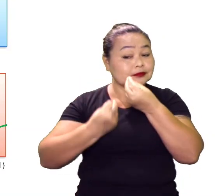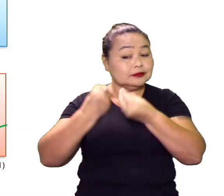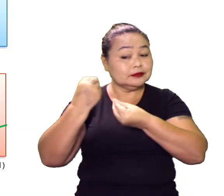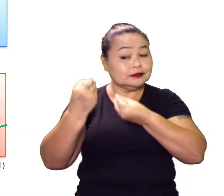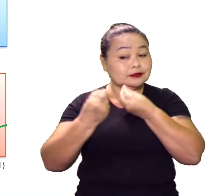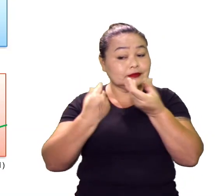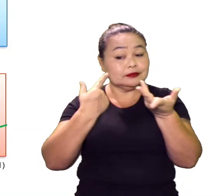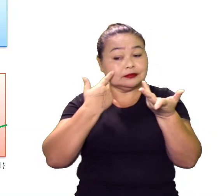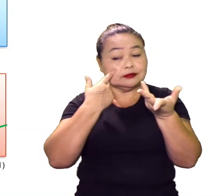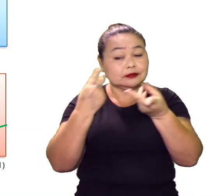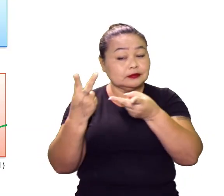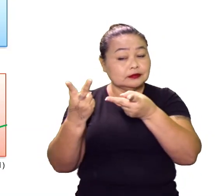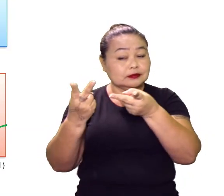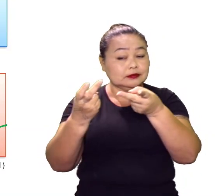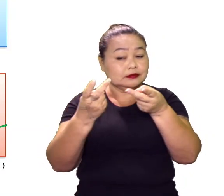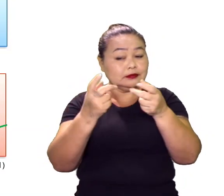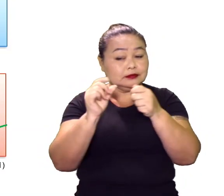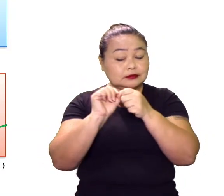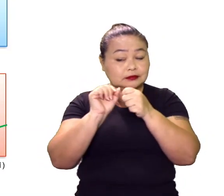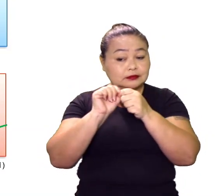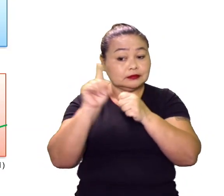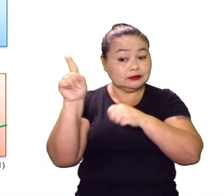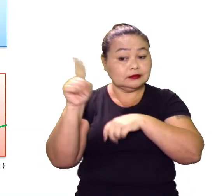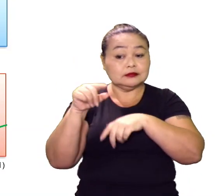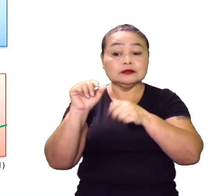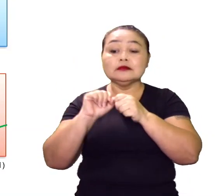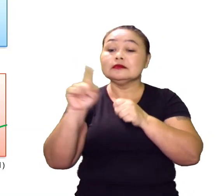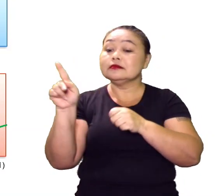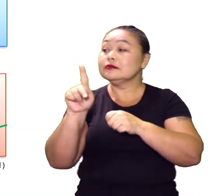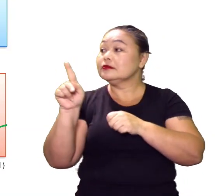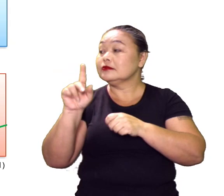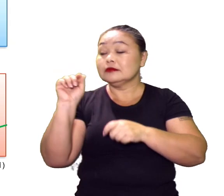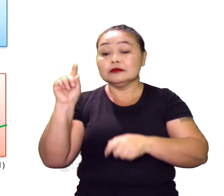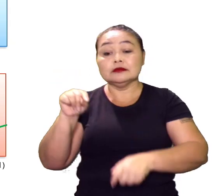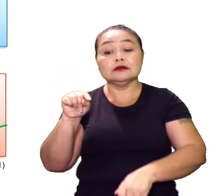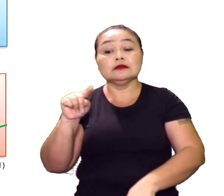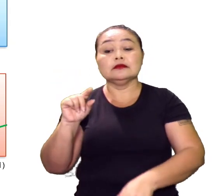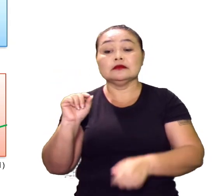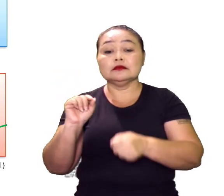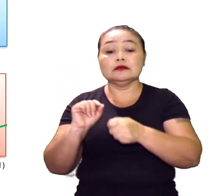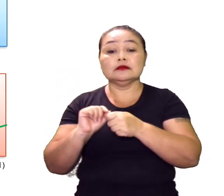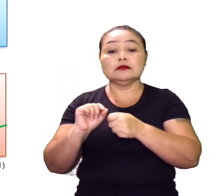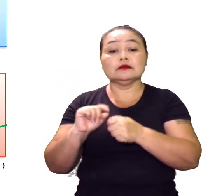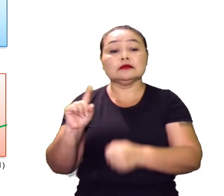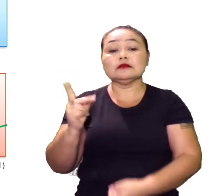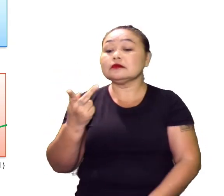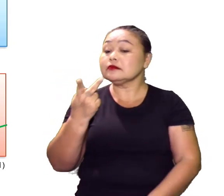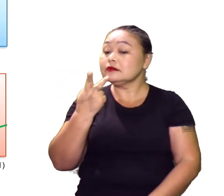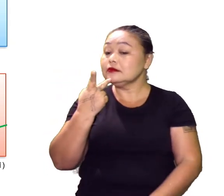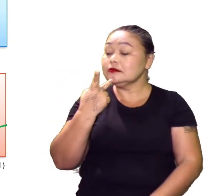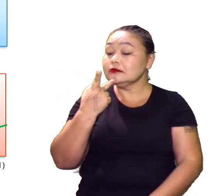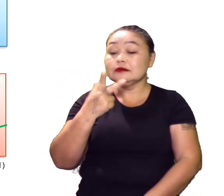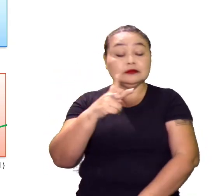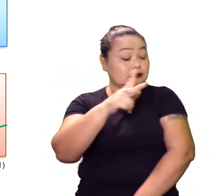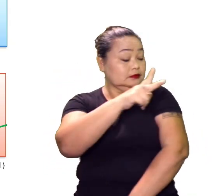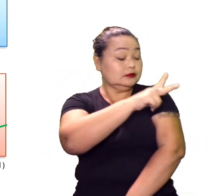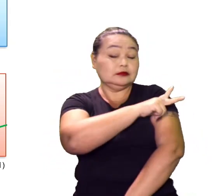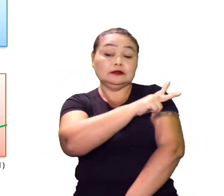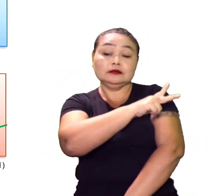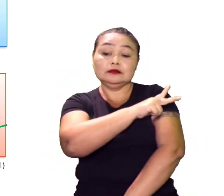a gente percebe essa viagem que o professor fez aqui. Olha só, ele falou de Vilhena,